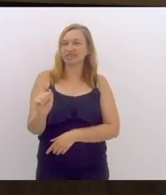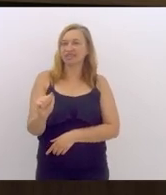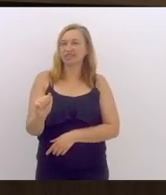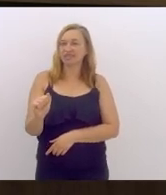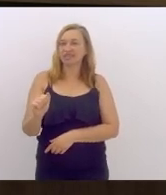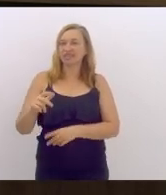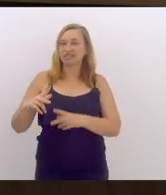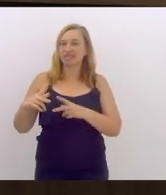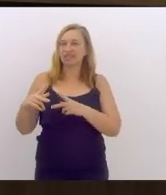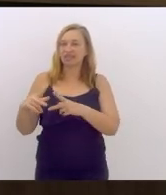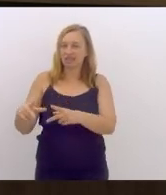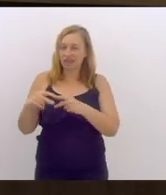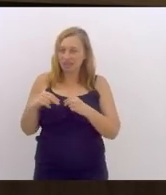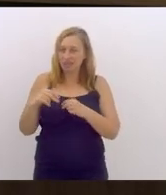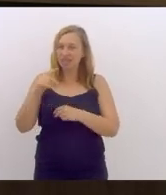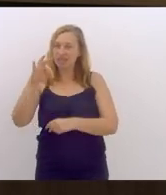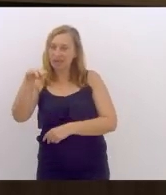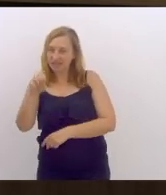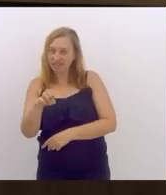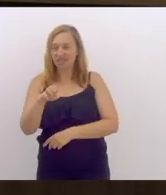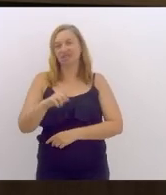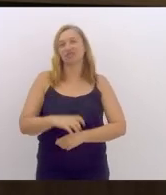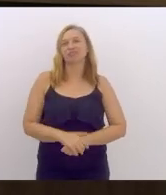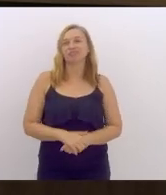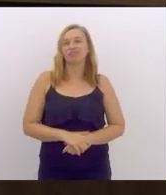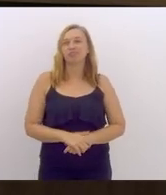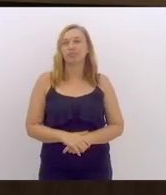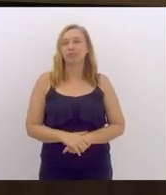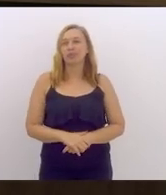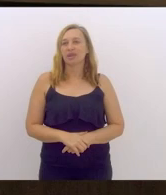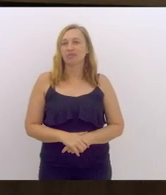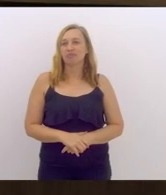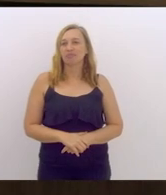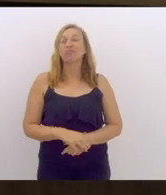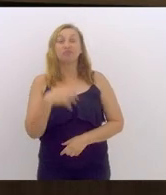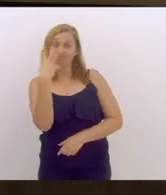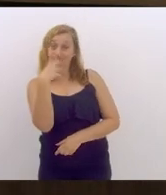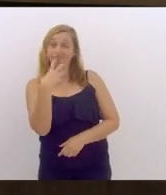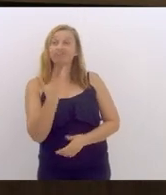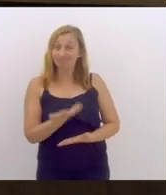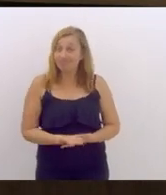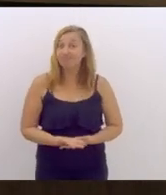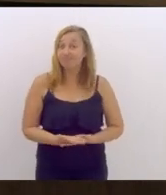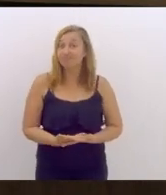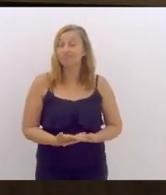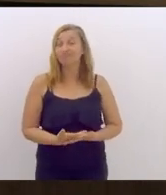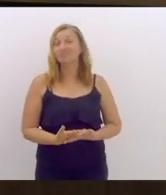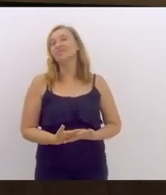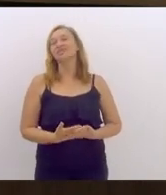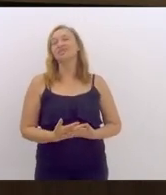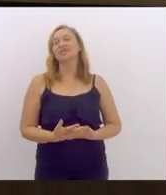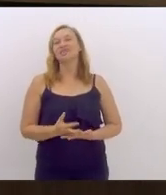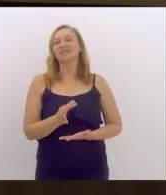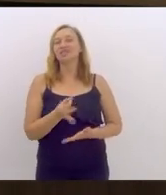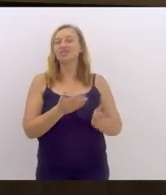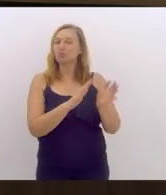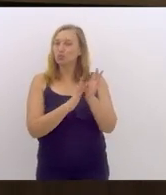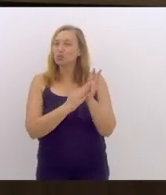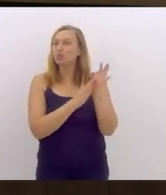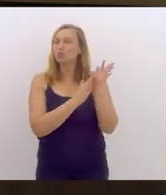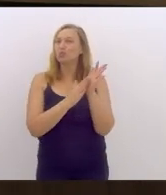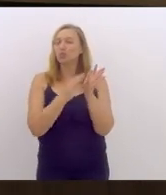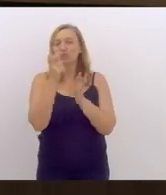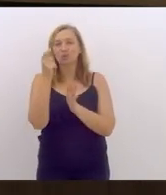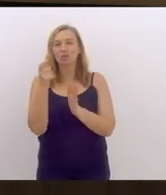das herdeiras de Clementina de Jesus e cantor de maneira muito autêntica sambas